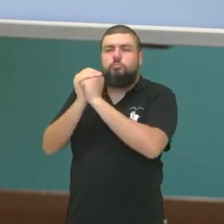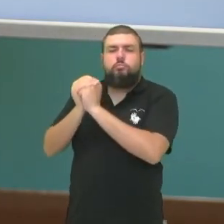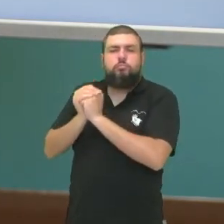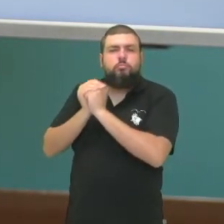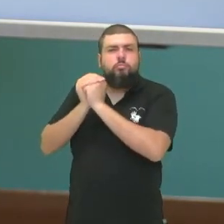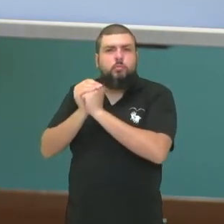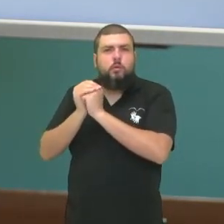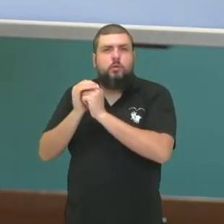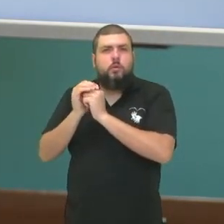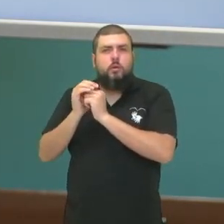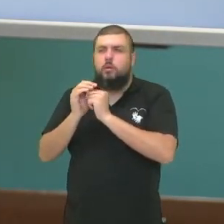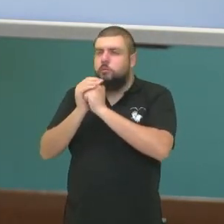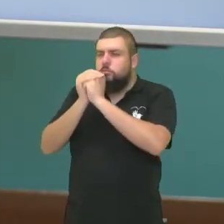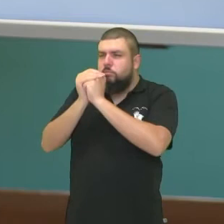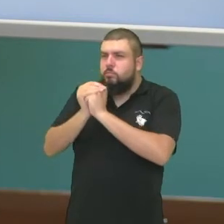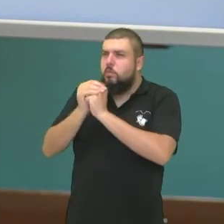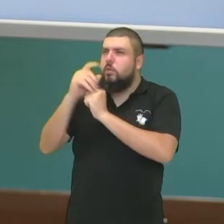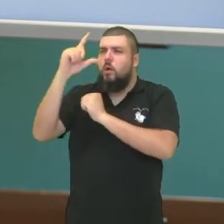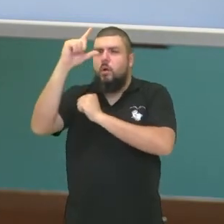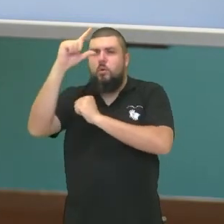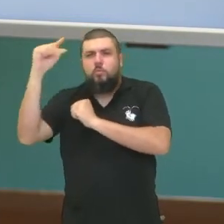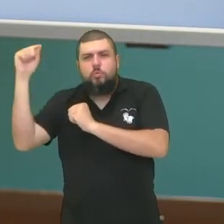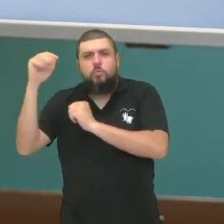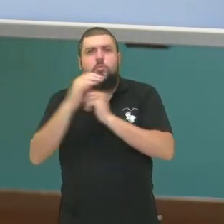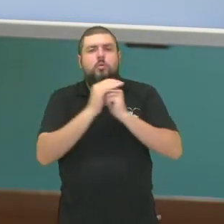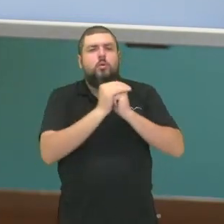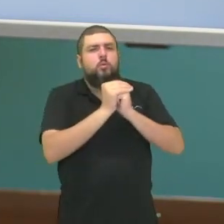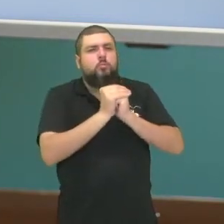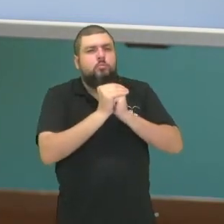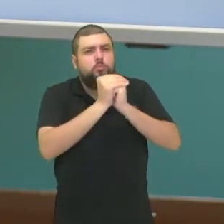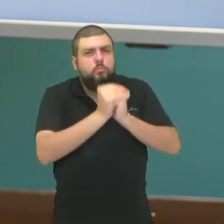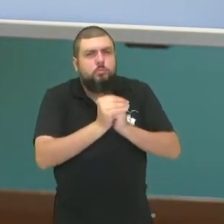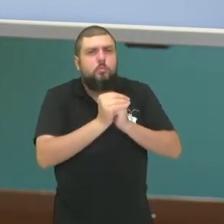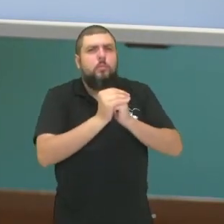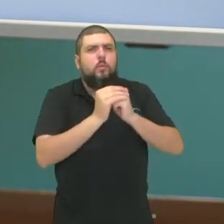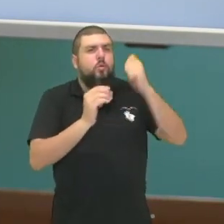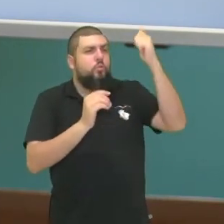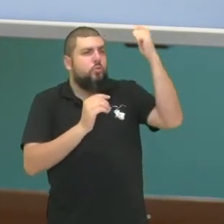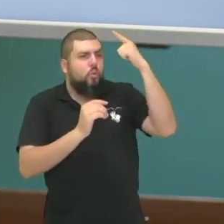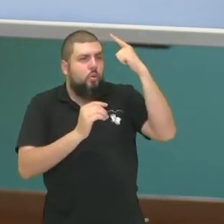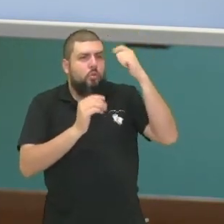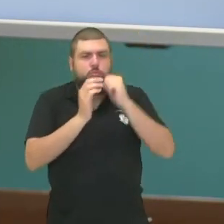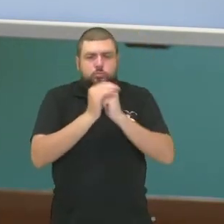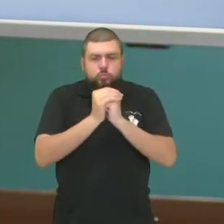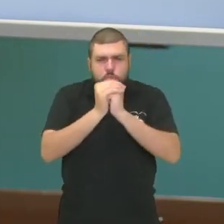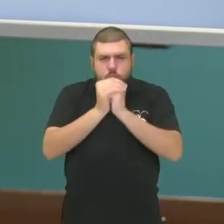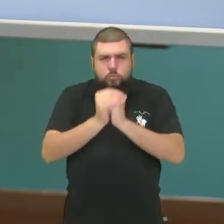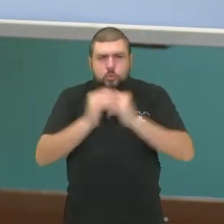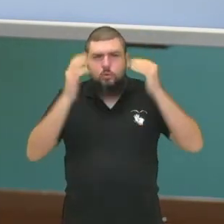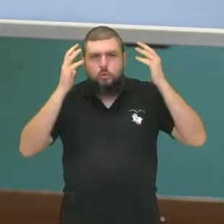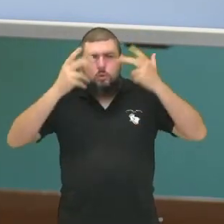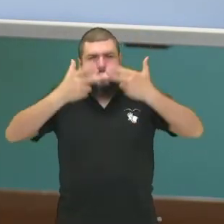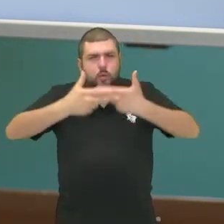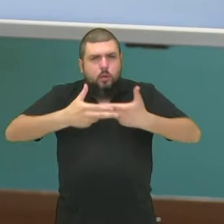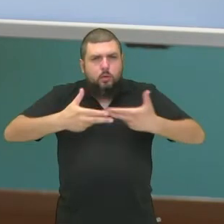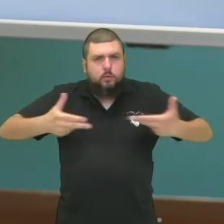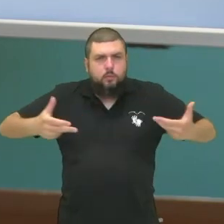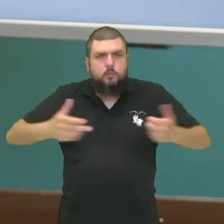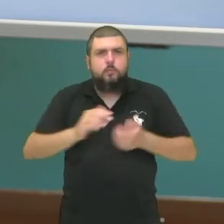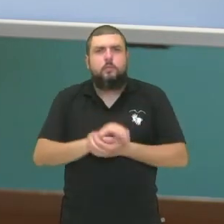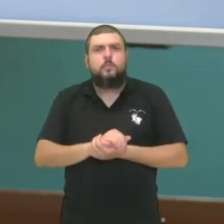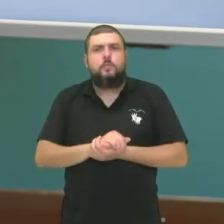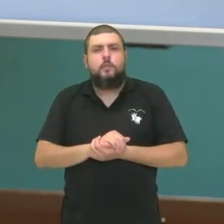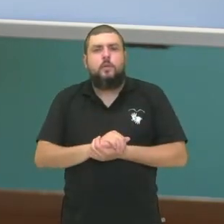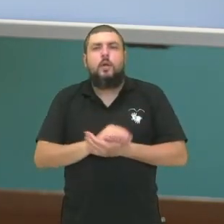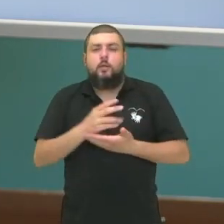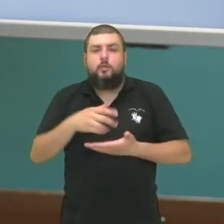lua, ao sol ou aos animais que eles viam que eram muito mais fortes, muito mais rápidos do que eles, né? Então essas danças